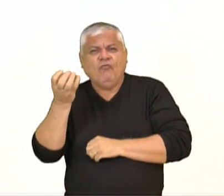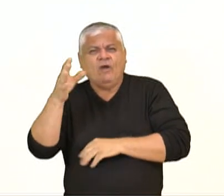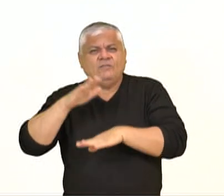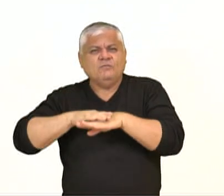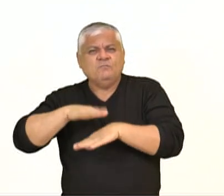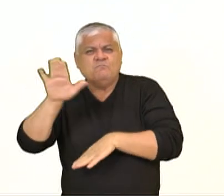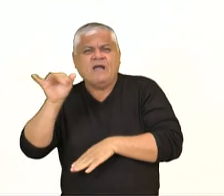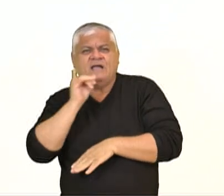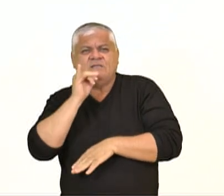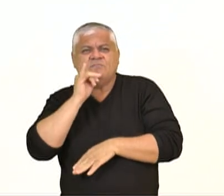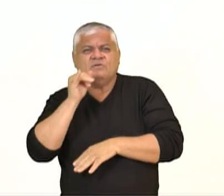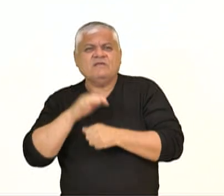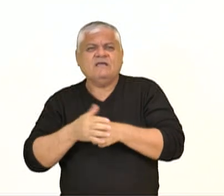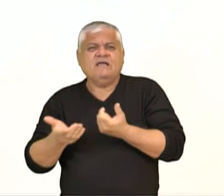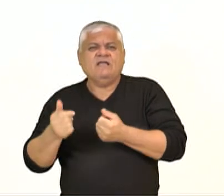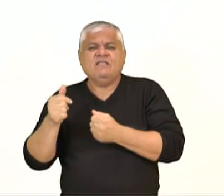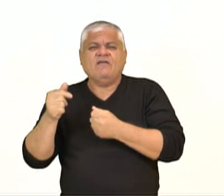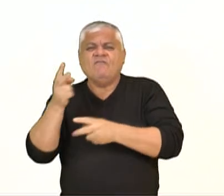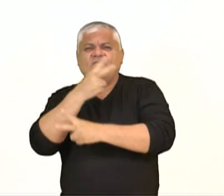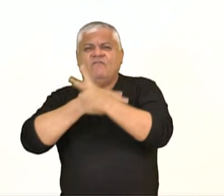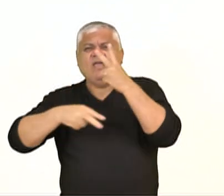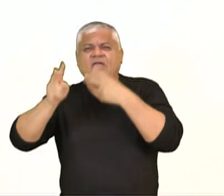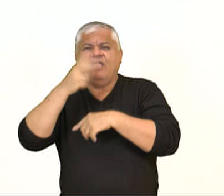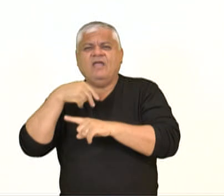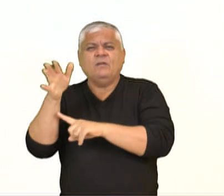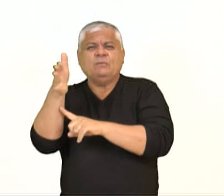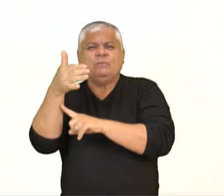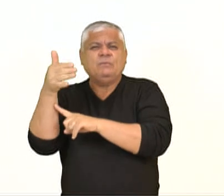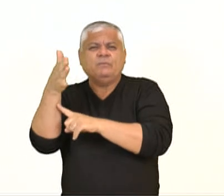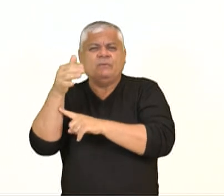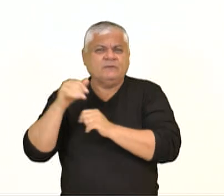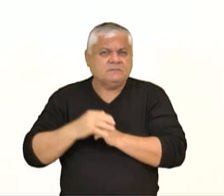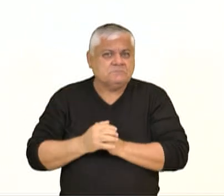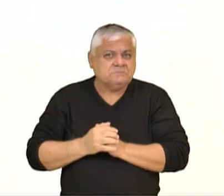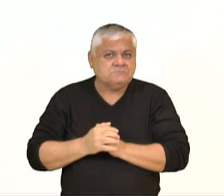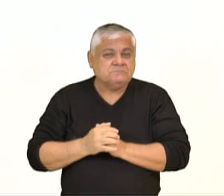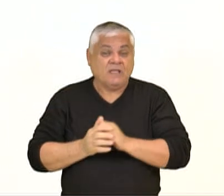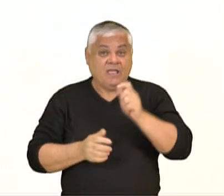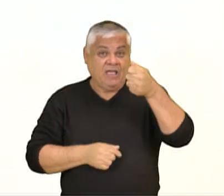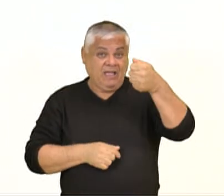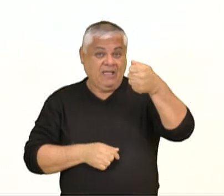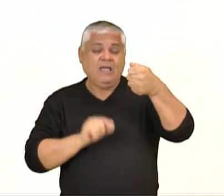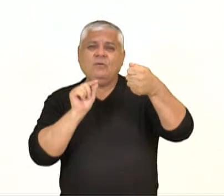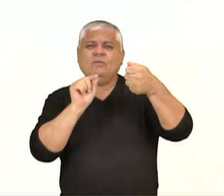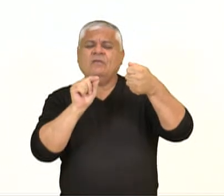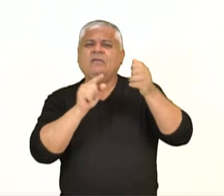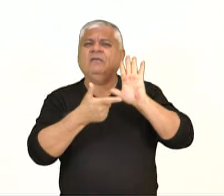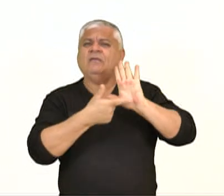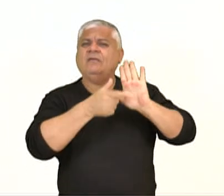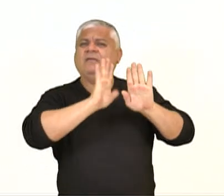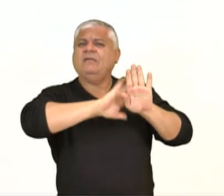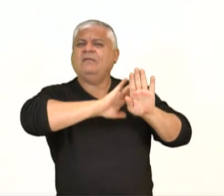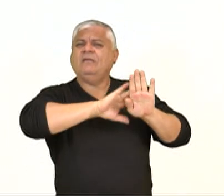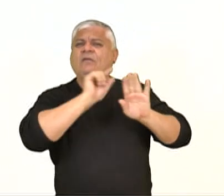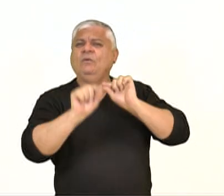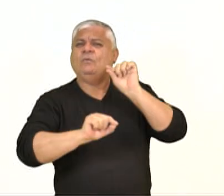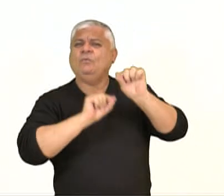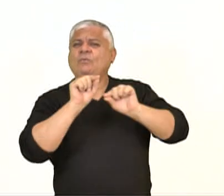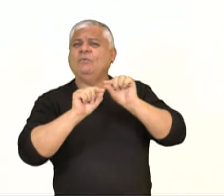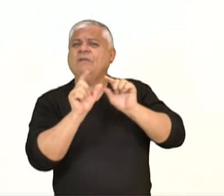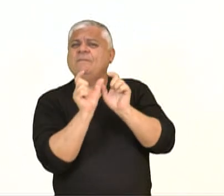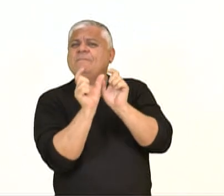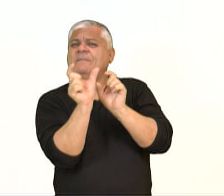de nau tangida, vela e vento. Letra A. Qual a intertextualidade presente